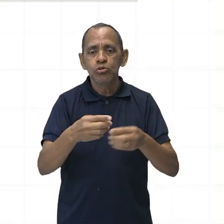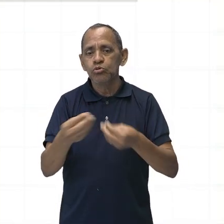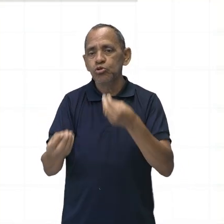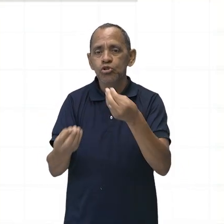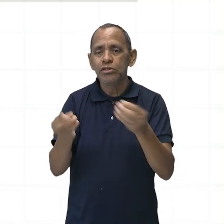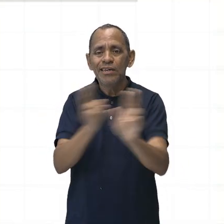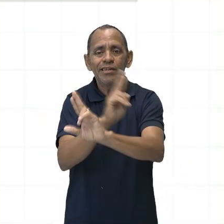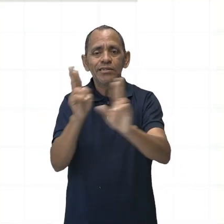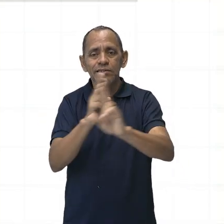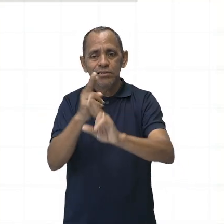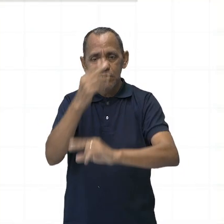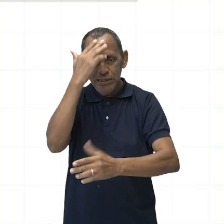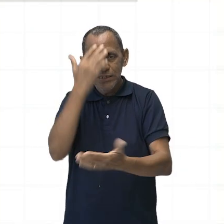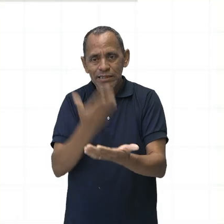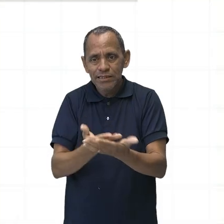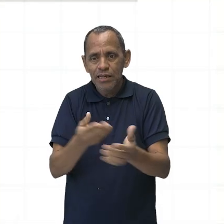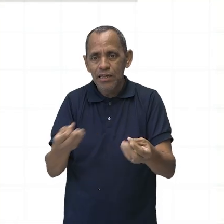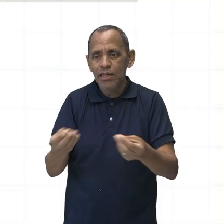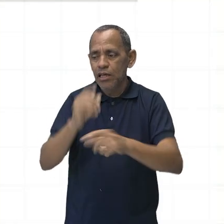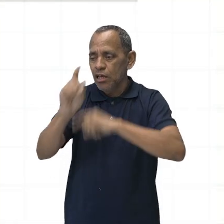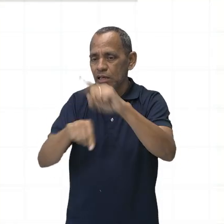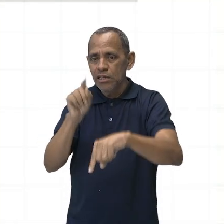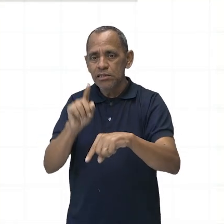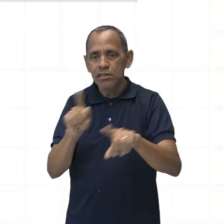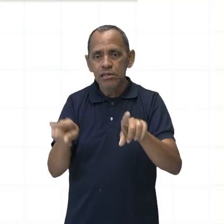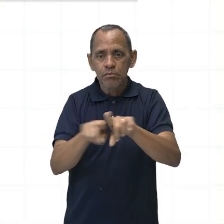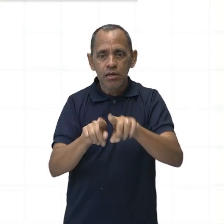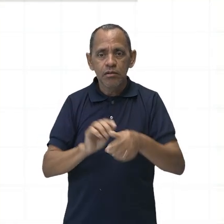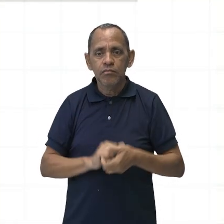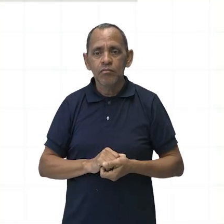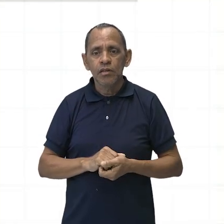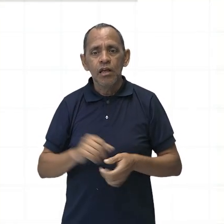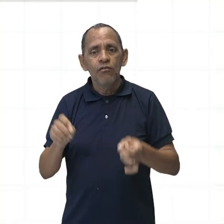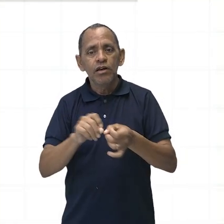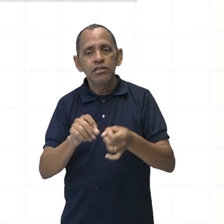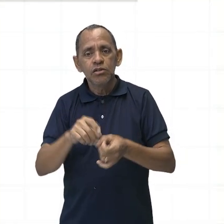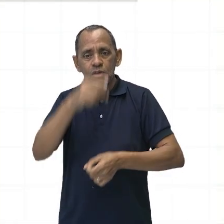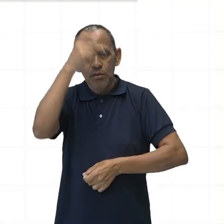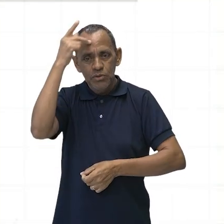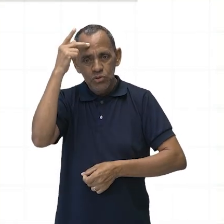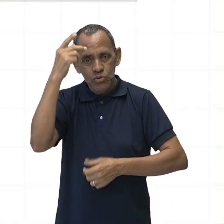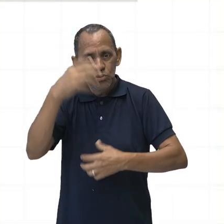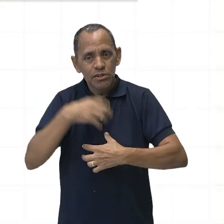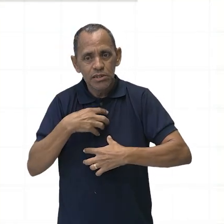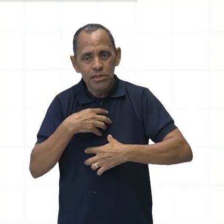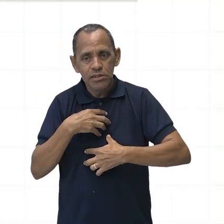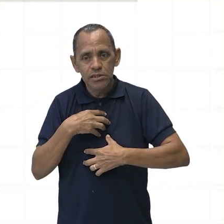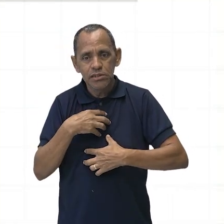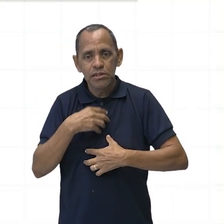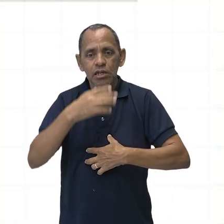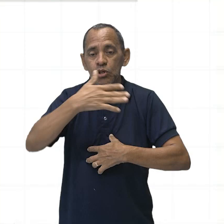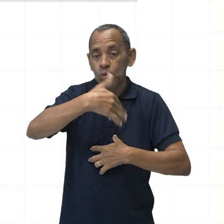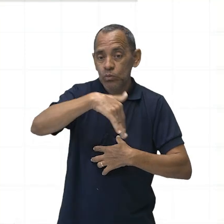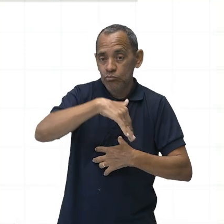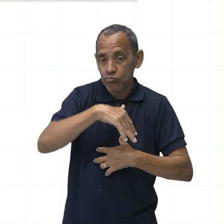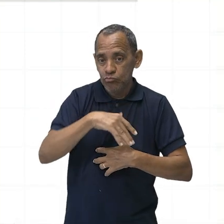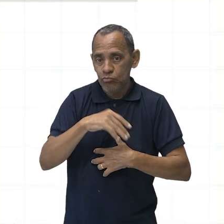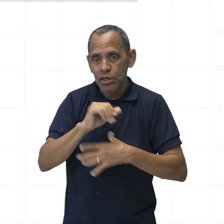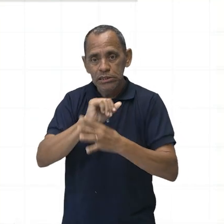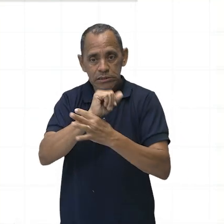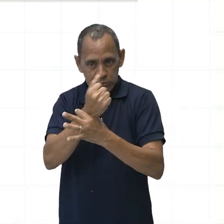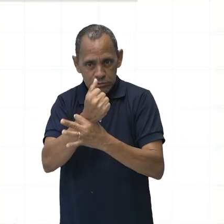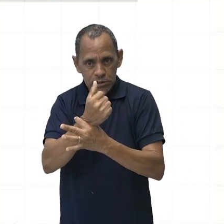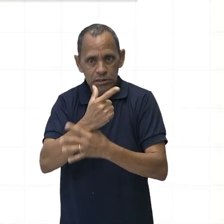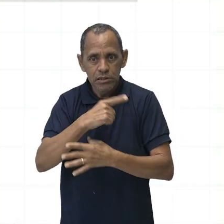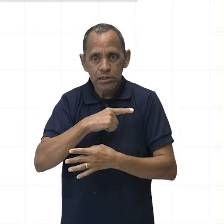com o transcendente. É, acima de tudo, fazer com que a pessoa se sinta num espaço seguro. Vou dar um exemplo